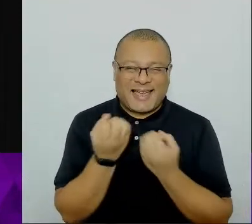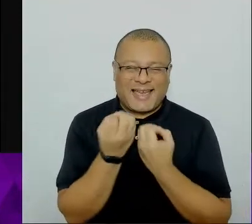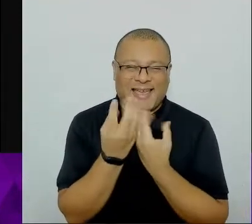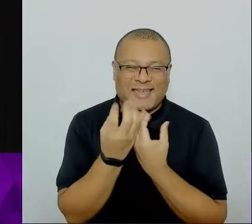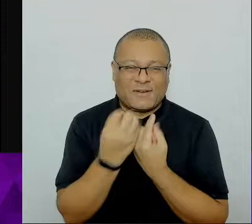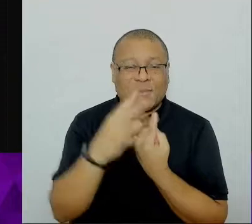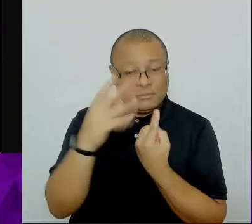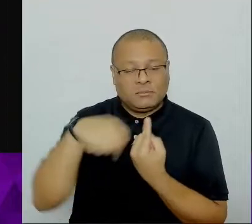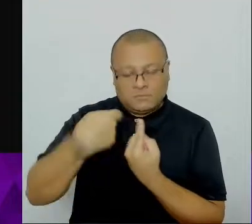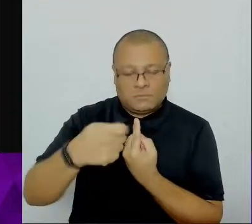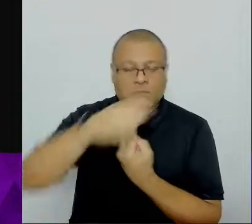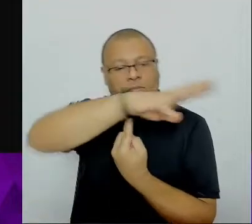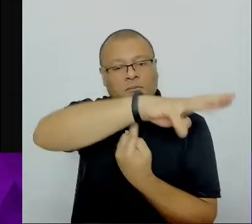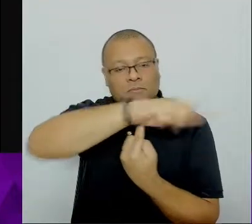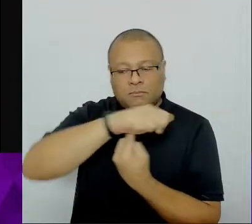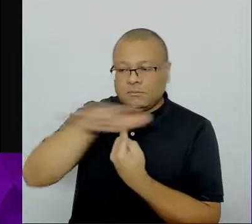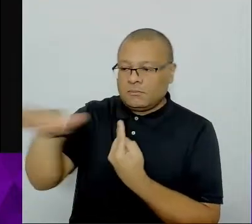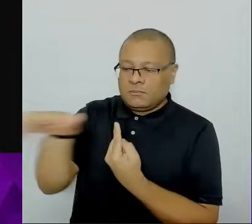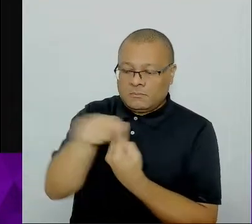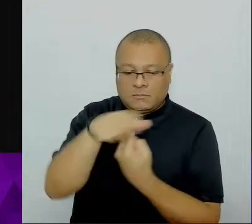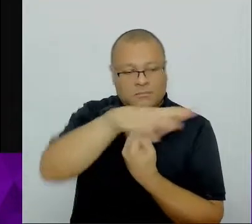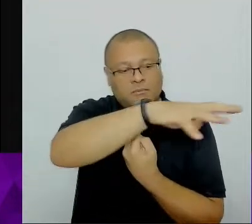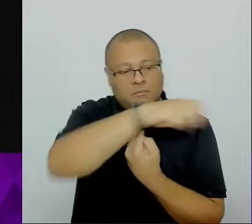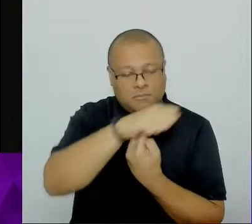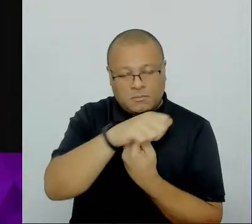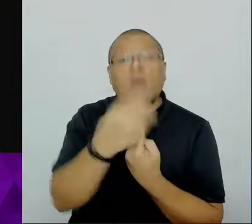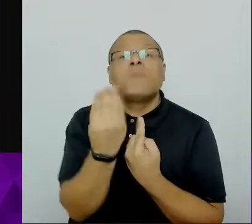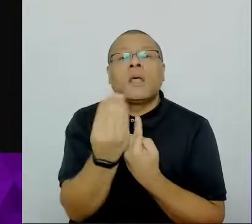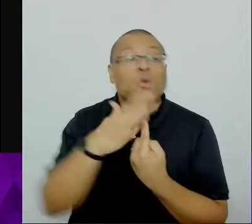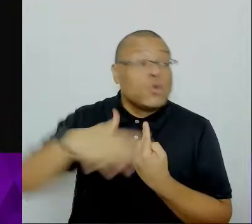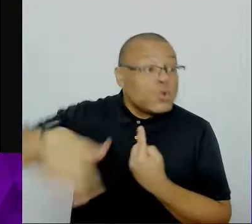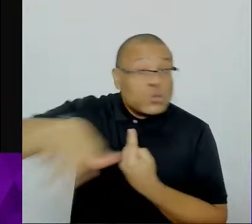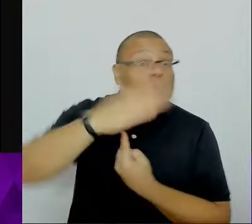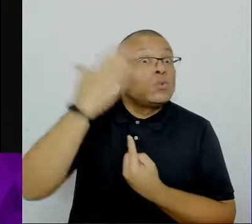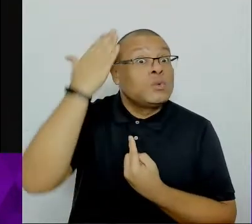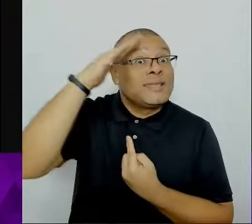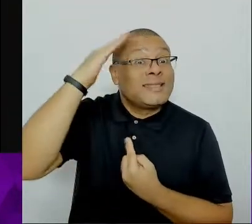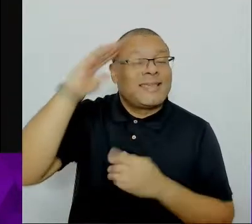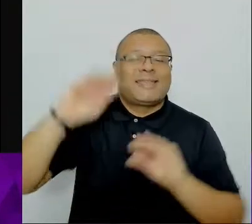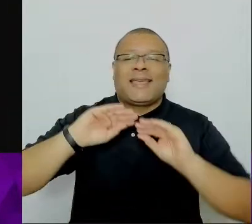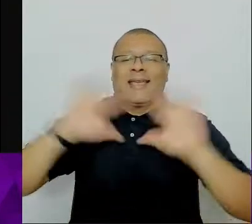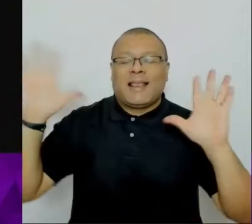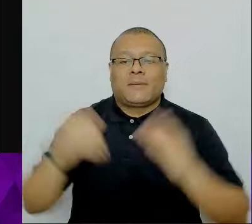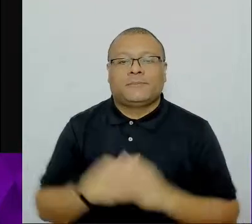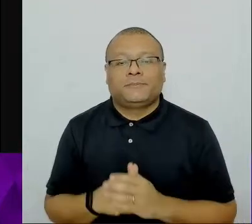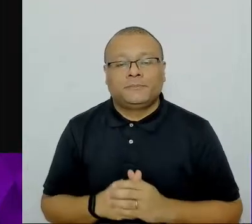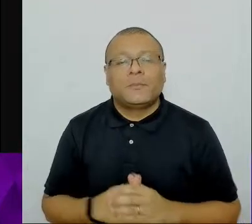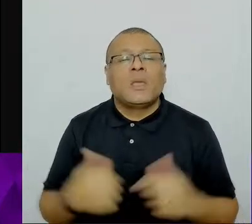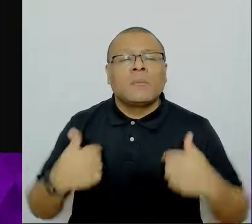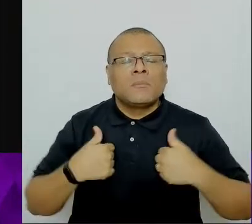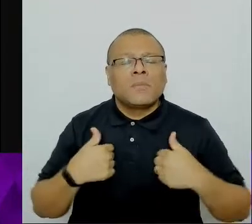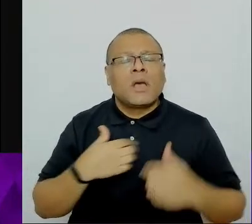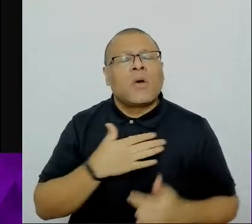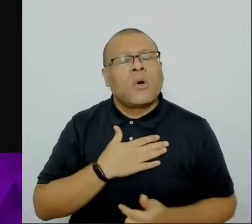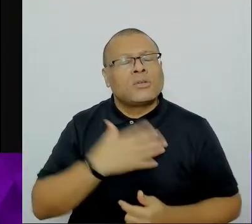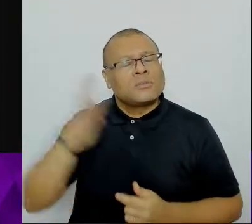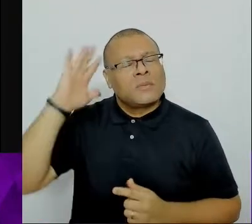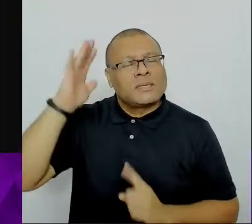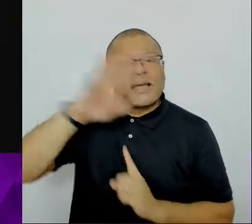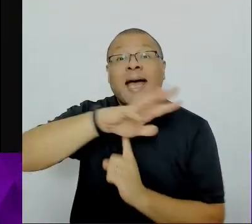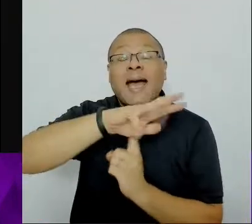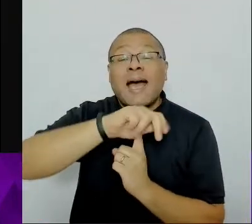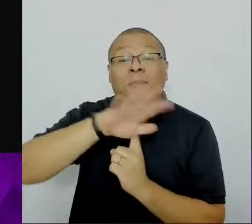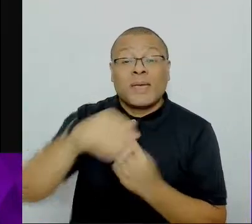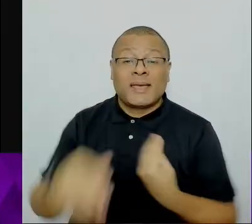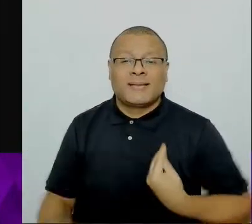uma linguagem só, com um idioma só, para que tudo seja entendível, né? Mas eu gosto de pensar em APIs do ponto de vista da vida